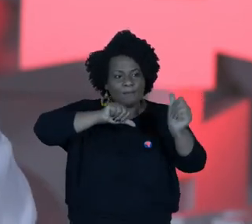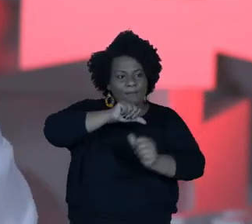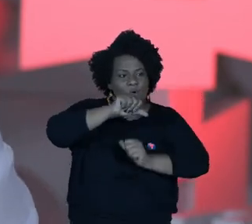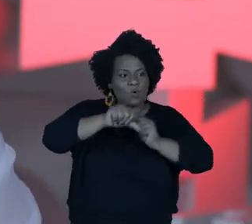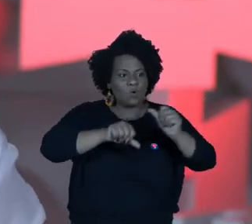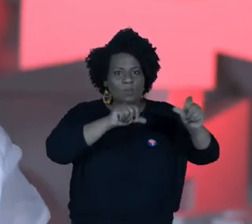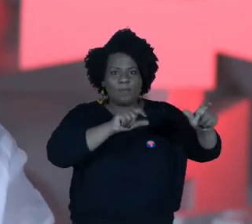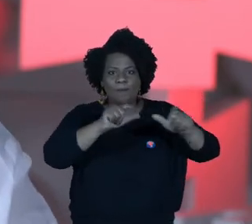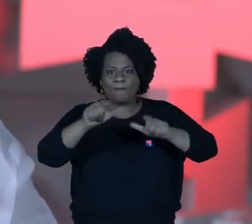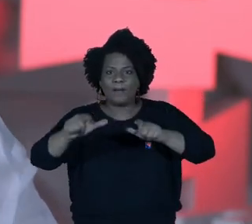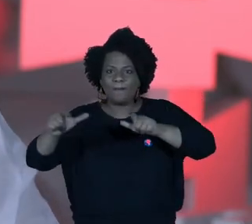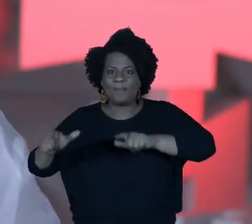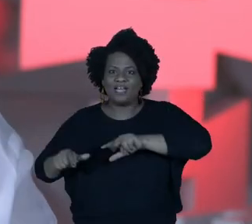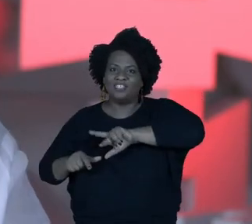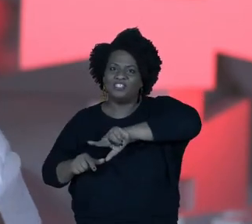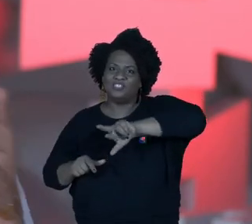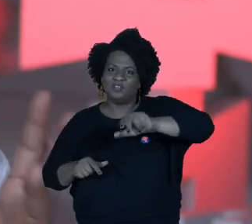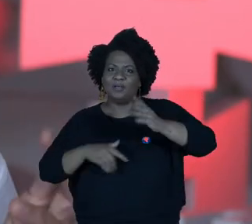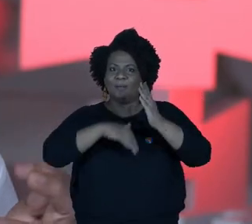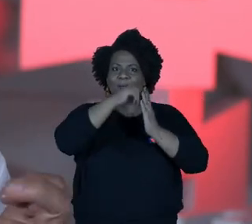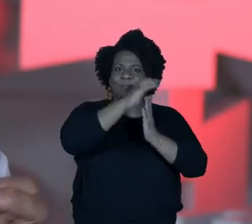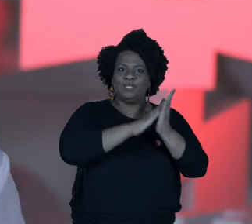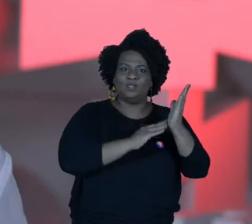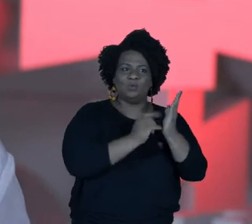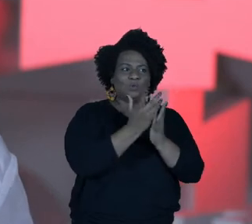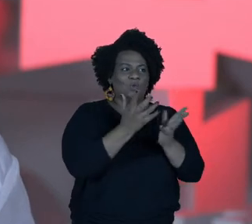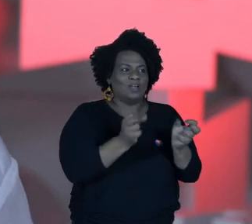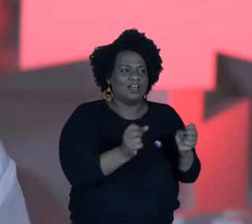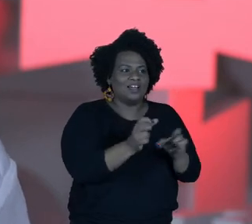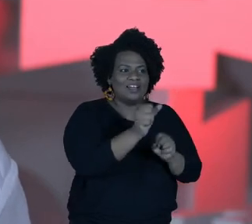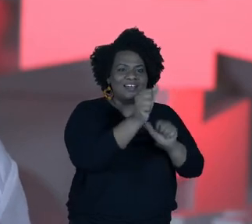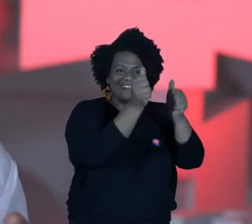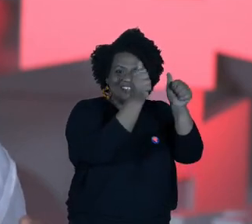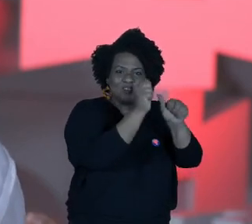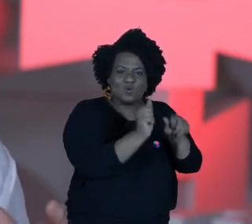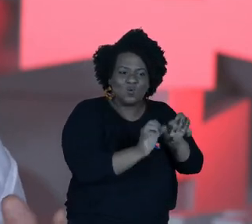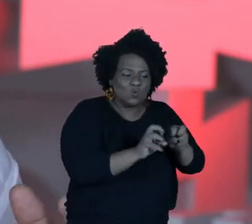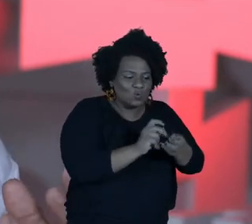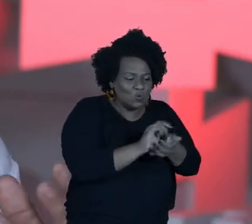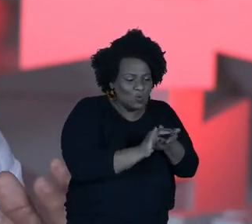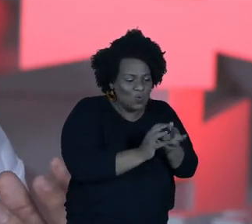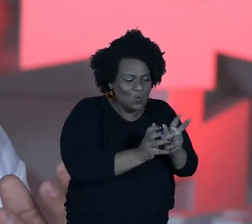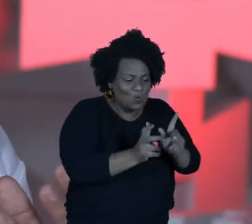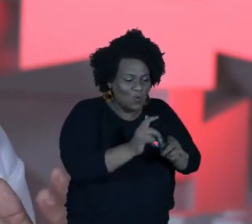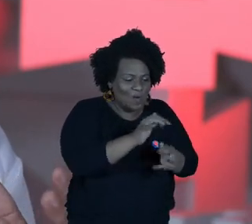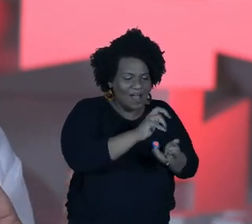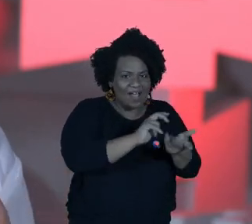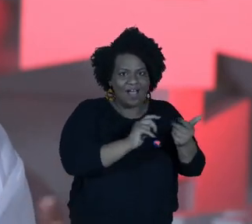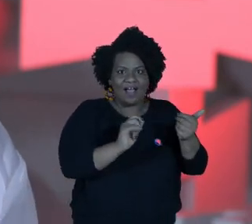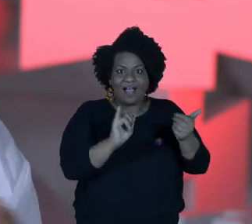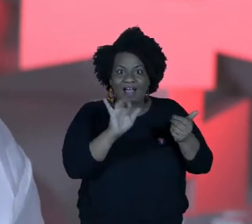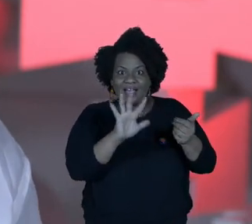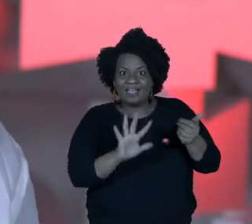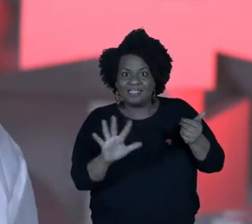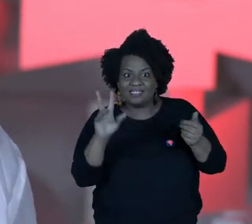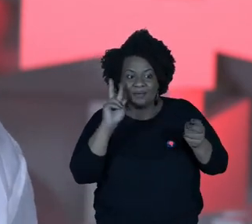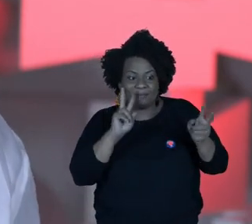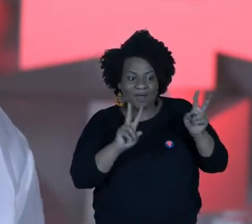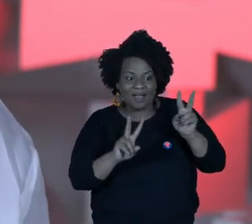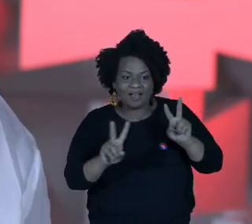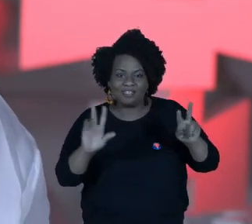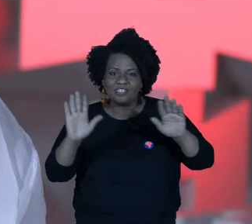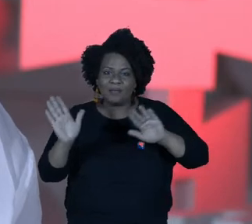de pintura para escultura, escultura para vídeo, e essas imagens, elas vão, são imagens de